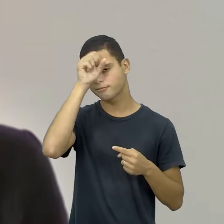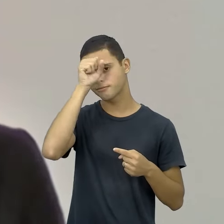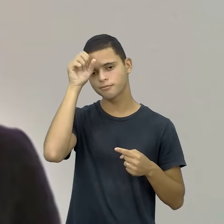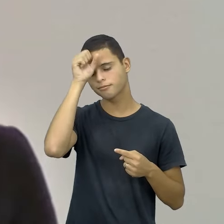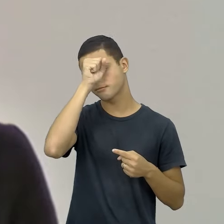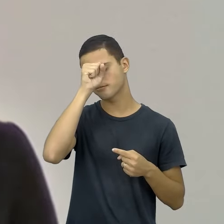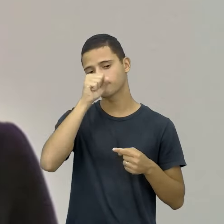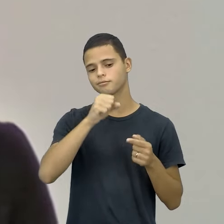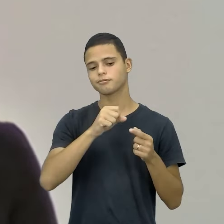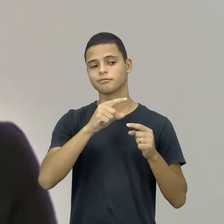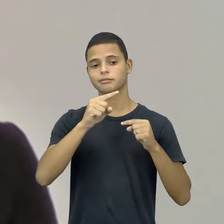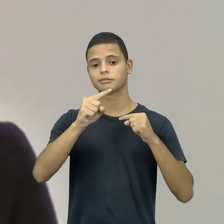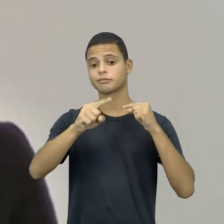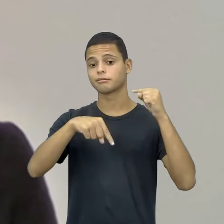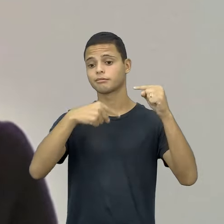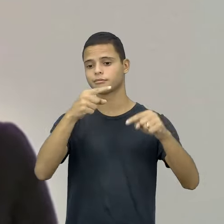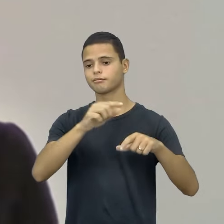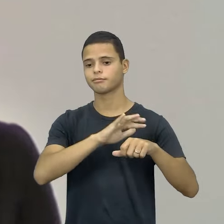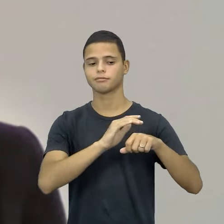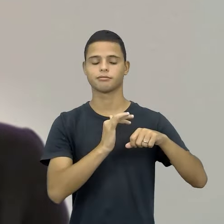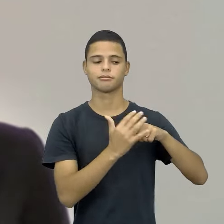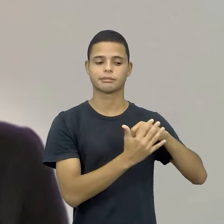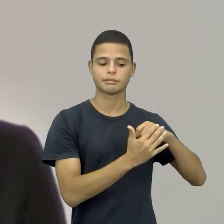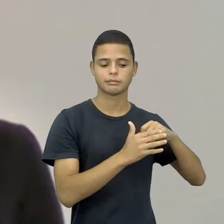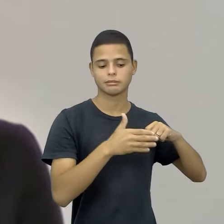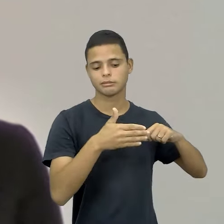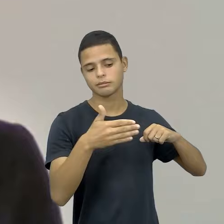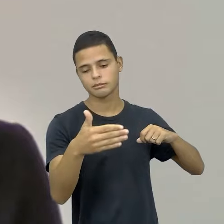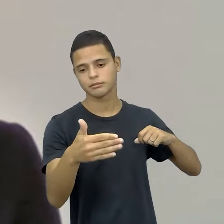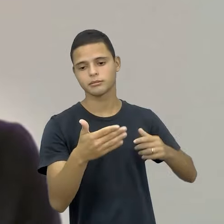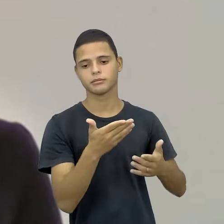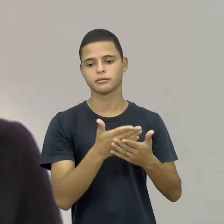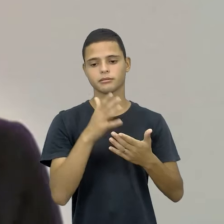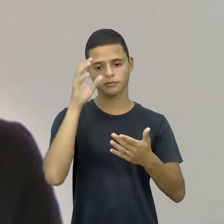aprendizagem pós-pandemia, né, mas espero